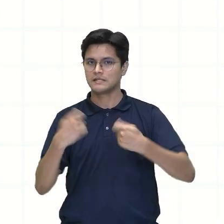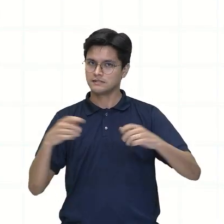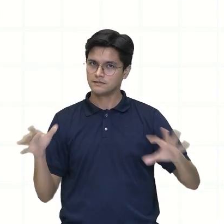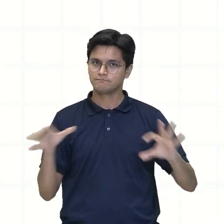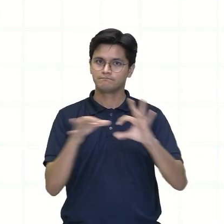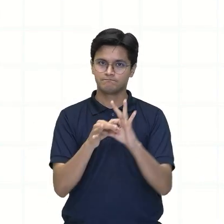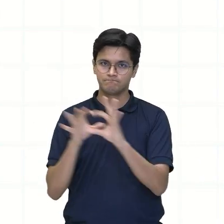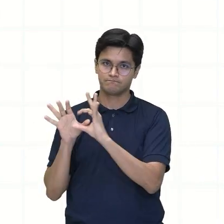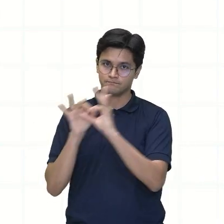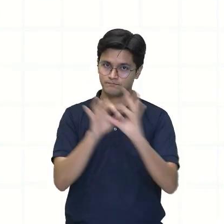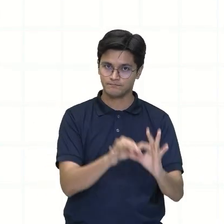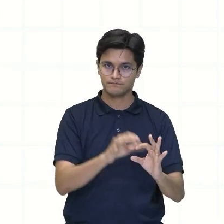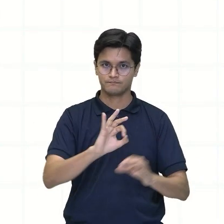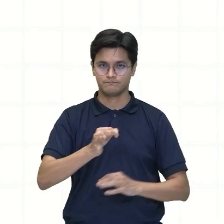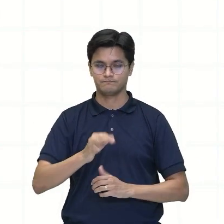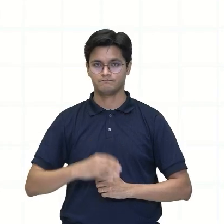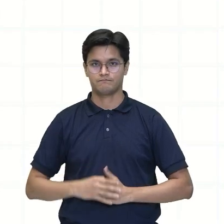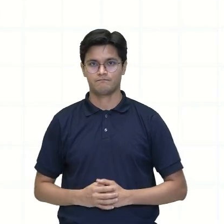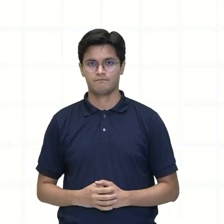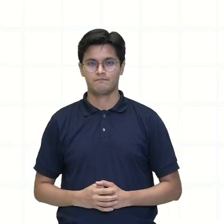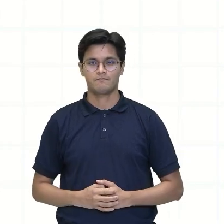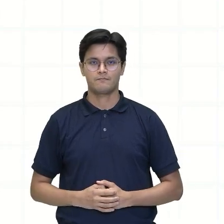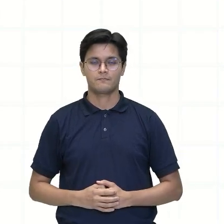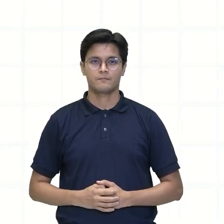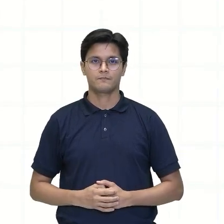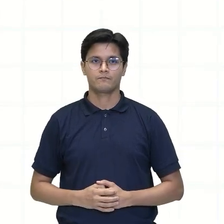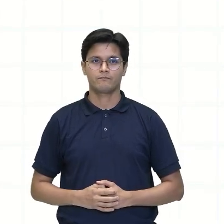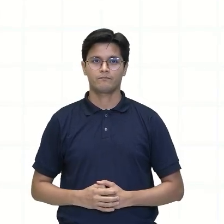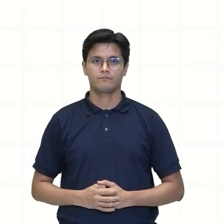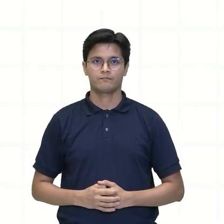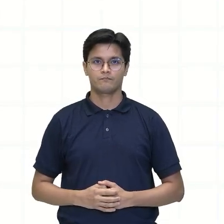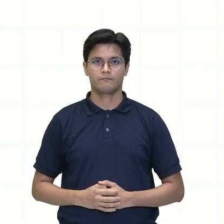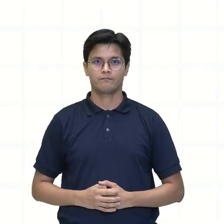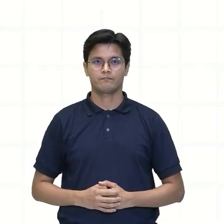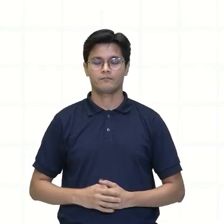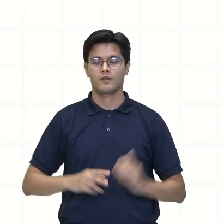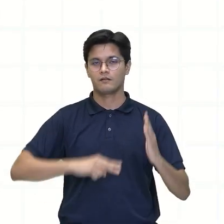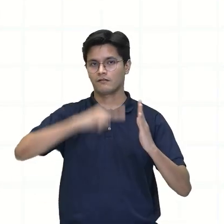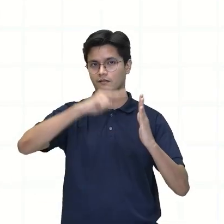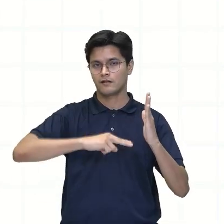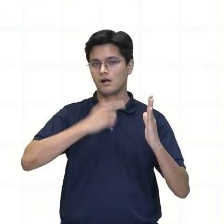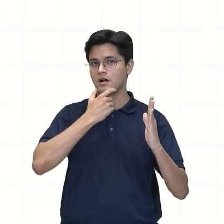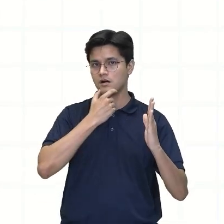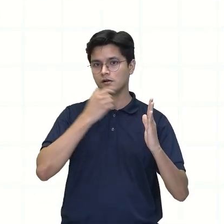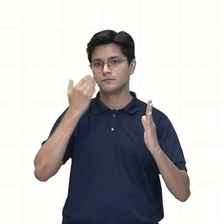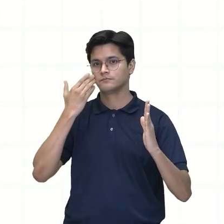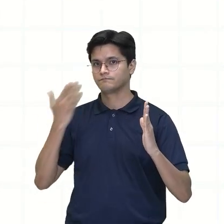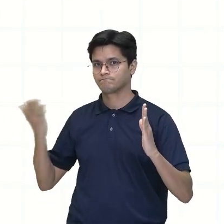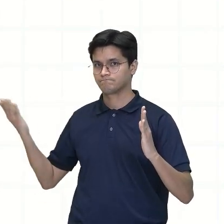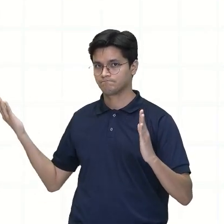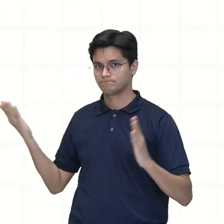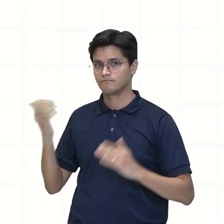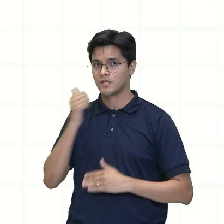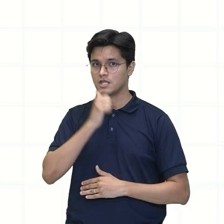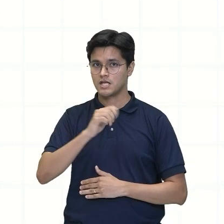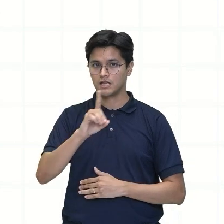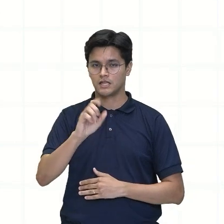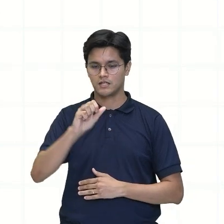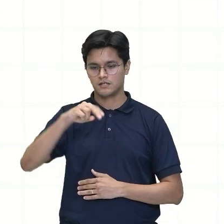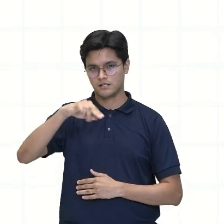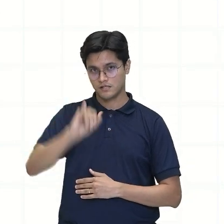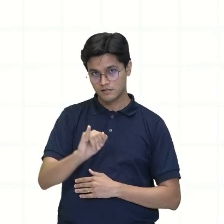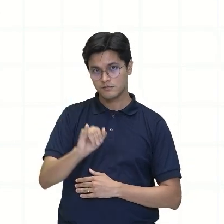os pronomes. Façam aí comigo. Dani is a student, o que significa? Que a Dani é uma